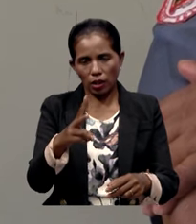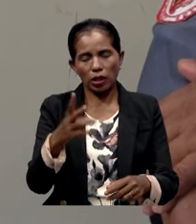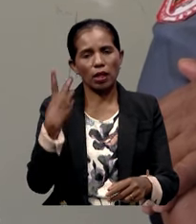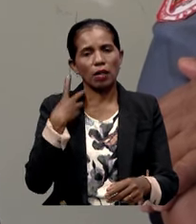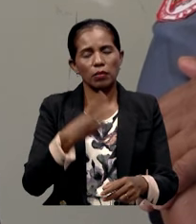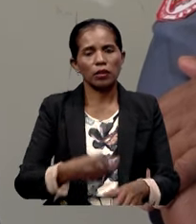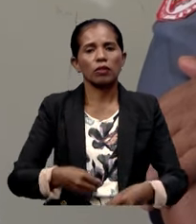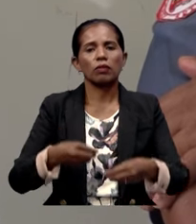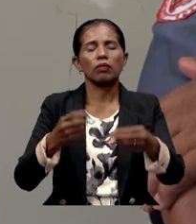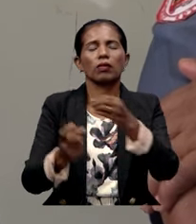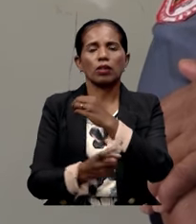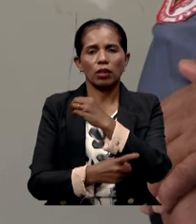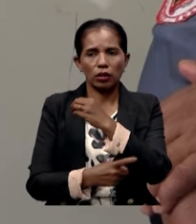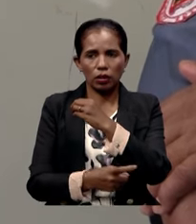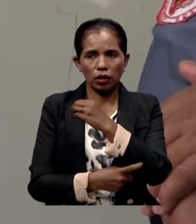aplica